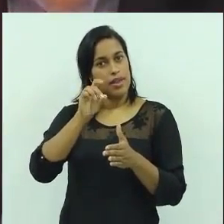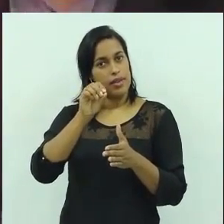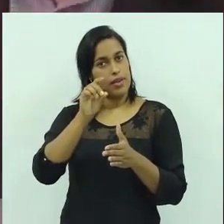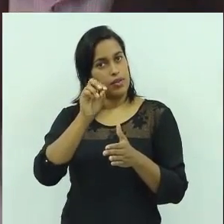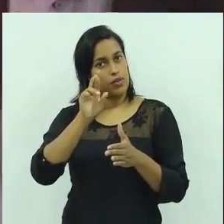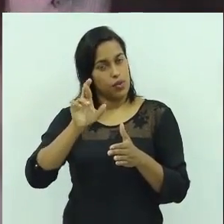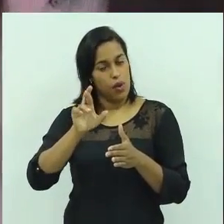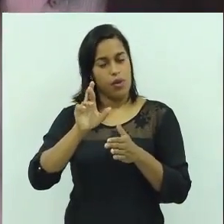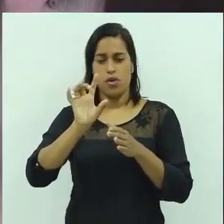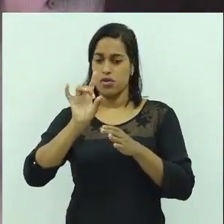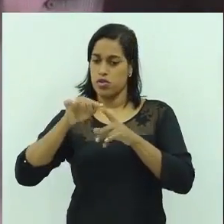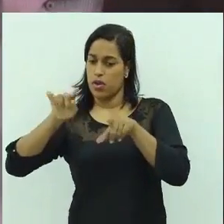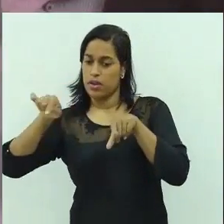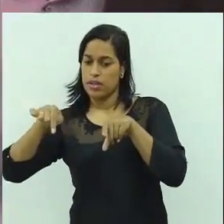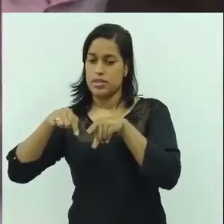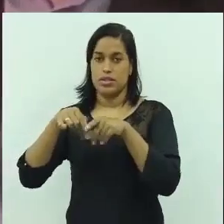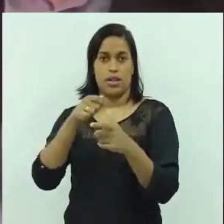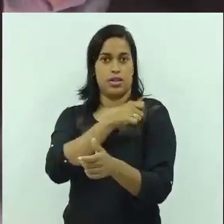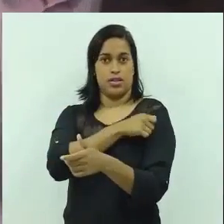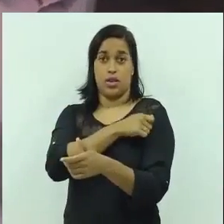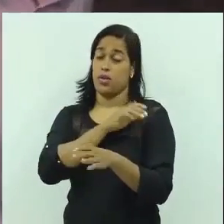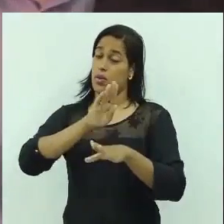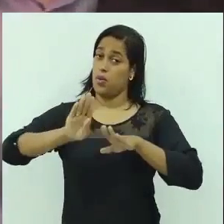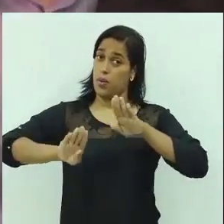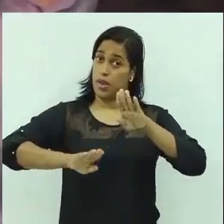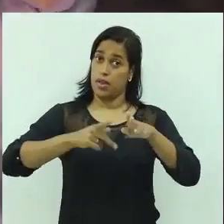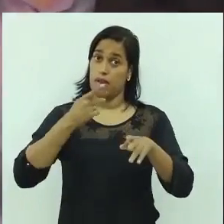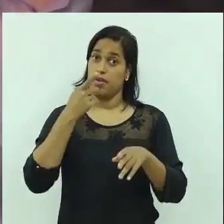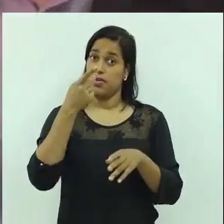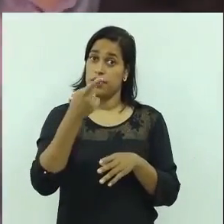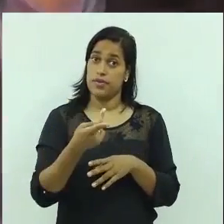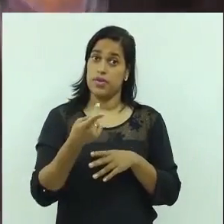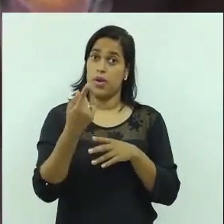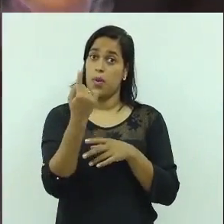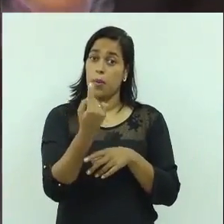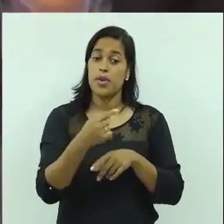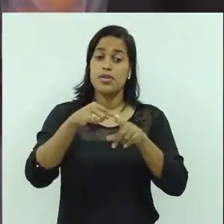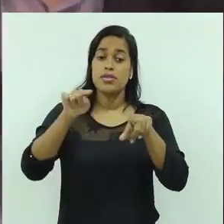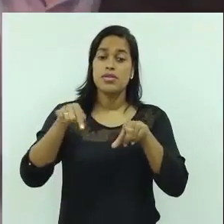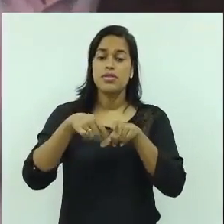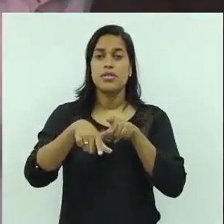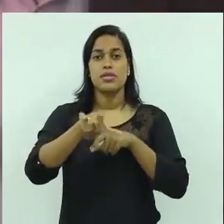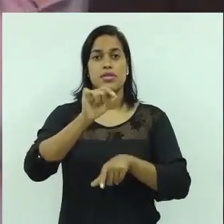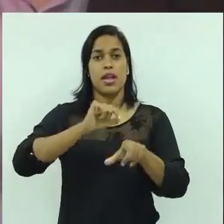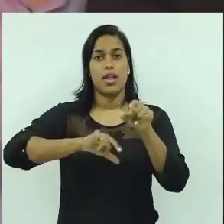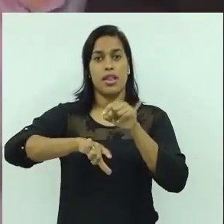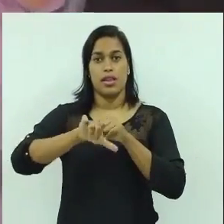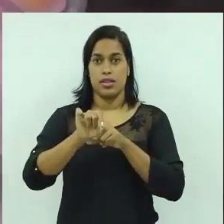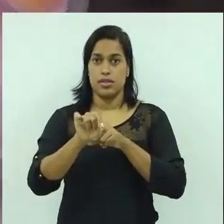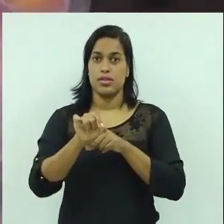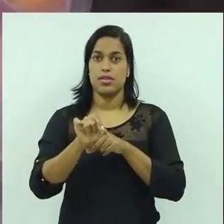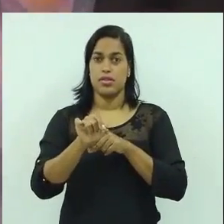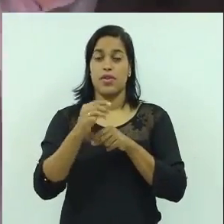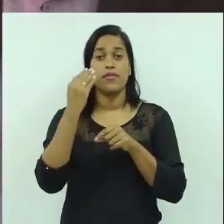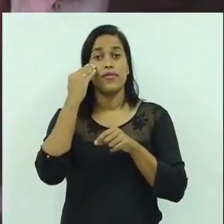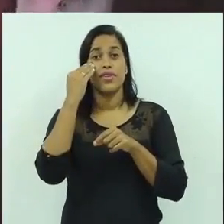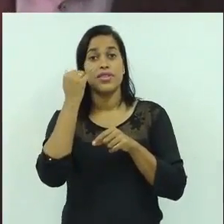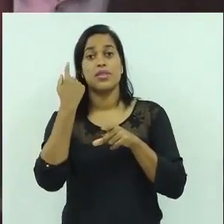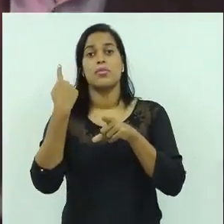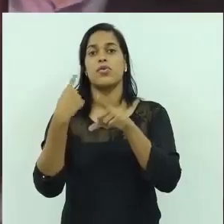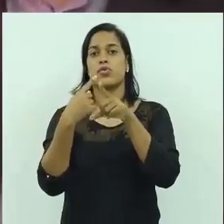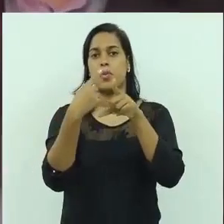de aula, tenha cuidado com o que vai dizer, porque uma seleção analítica, ela vai querer saber os porquês e